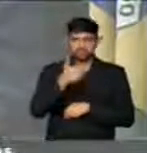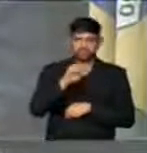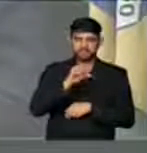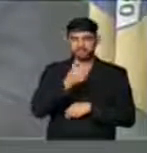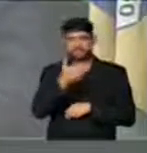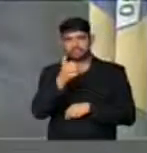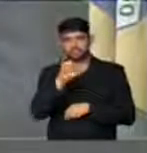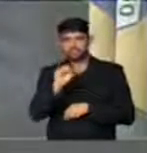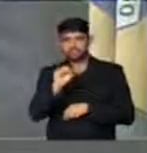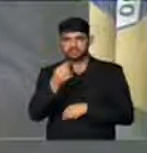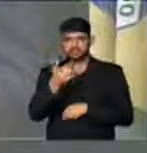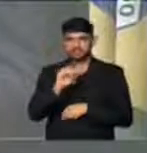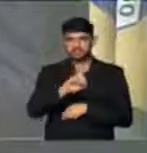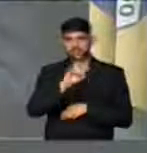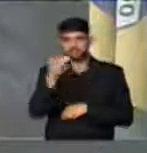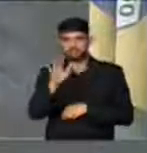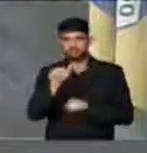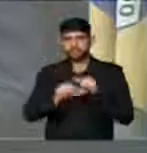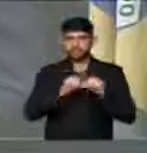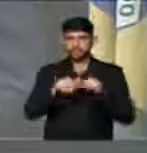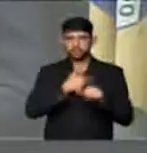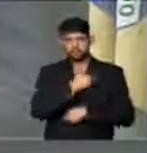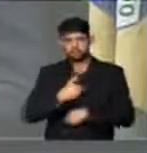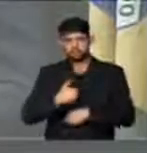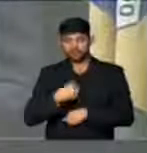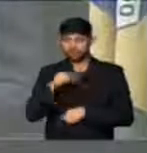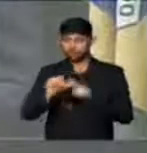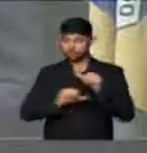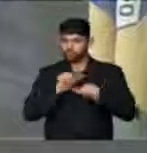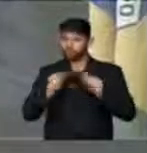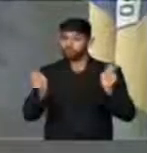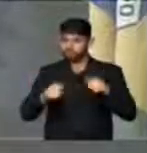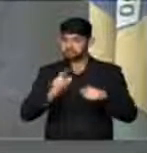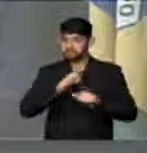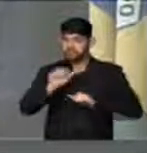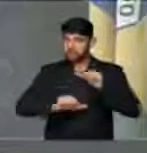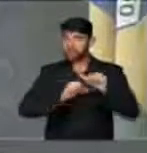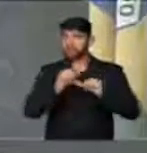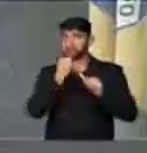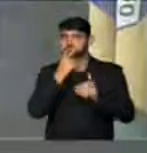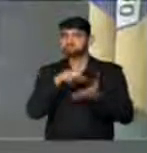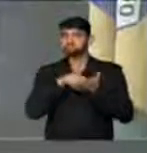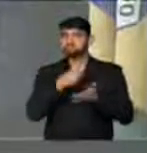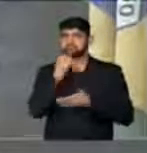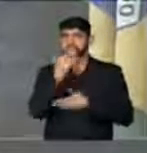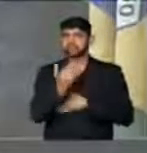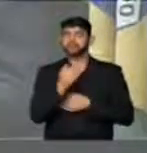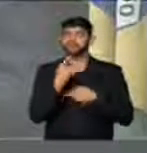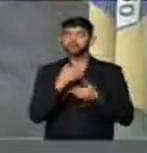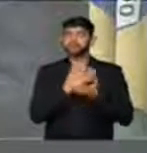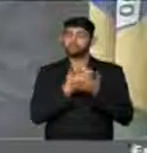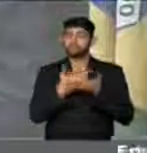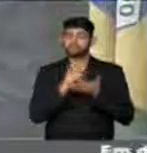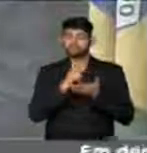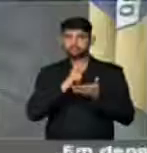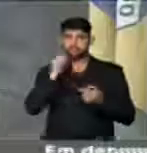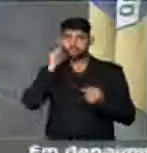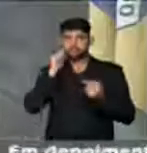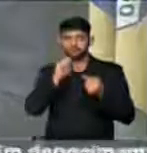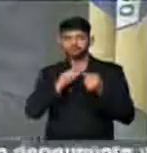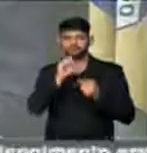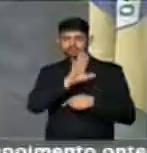9, 10 dias. Essa mudança poderá ser uma mudança consistente desde que haja um